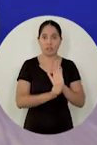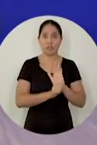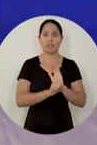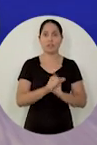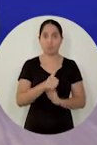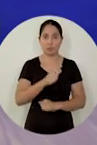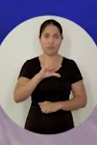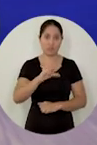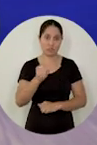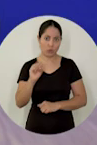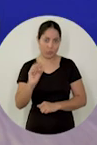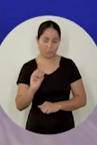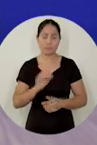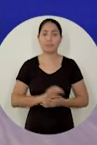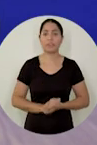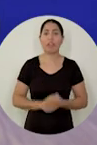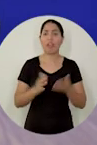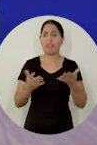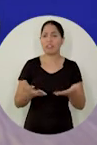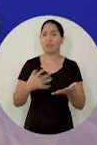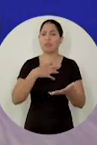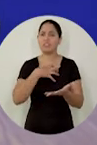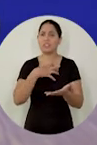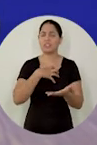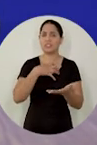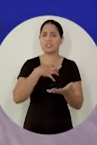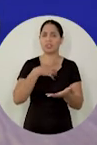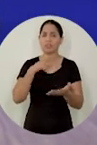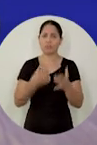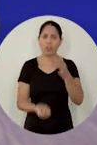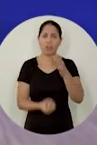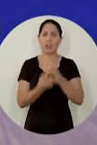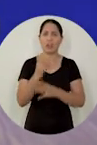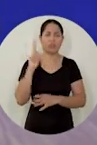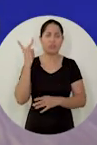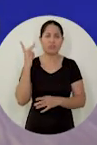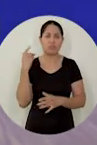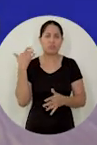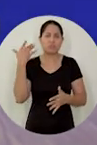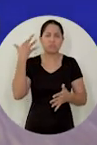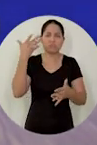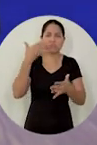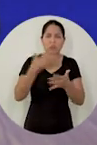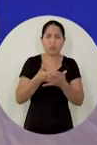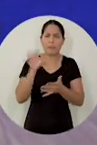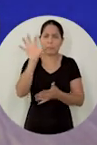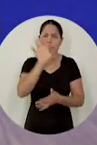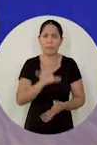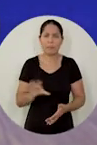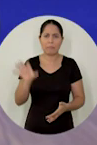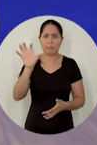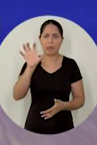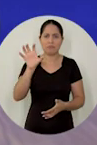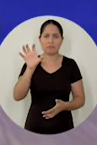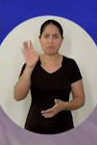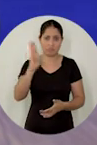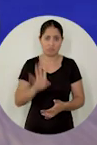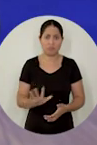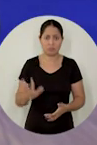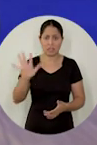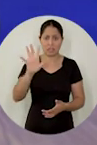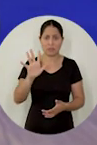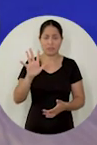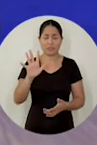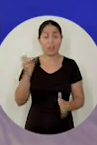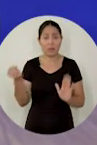1980. Portanto, o cenário de conflito histórico consolidou-se em diversas regiões do nosso estado,